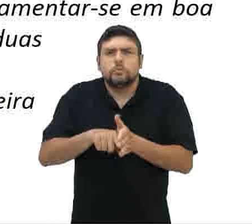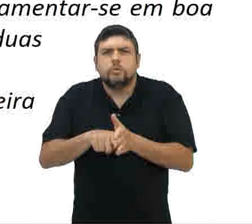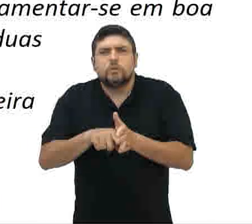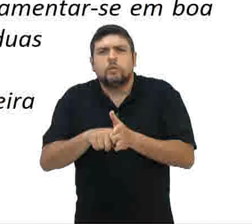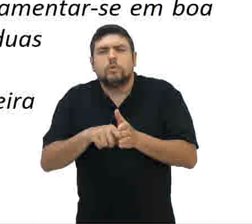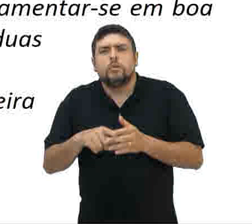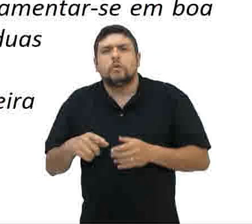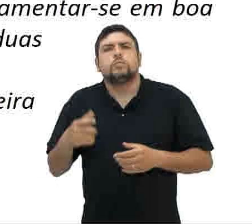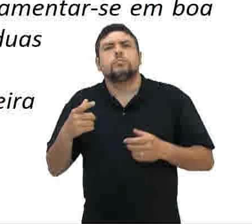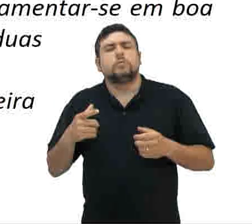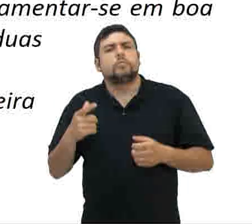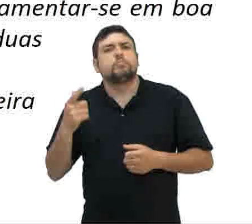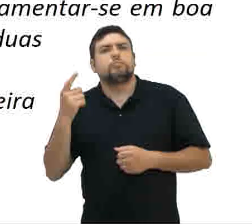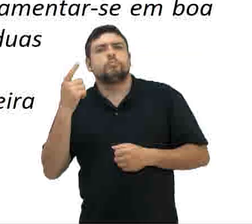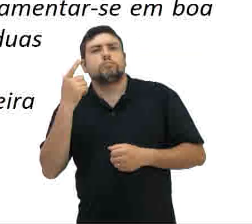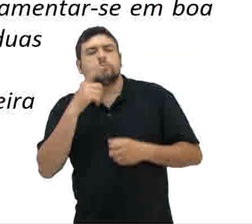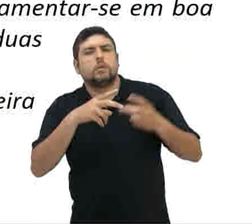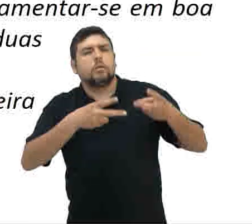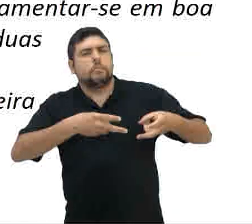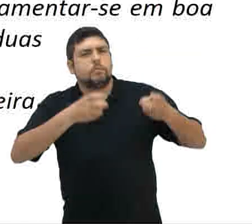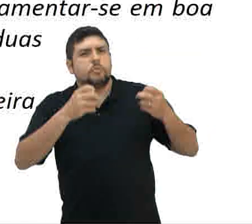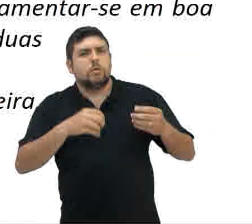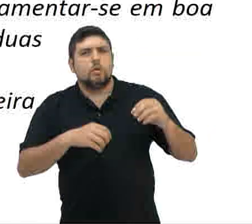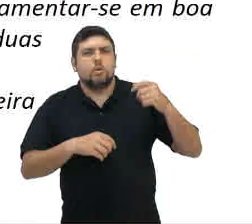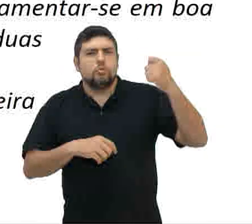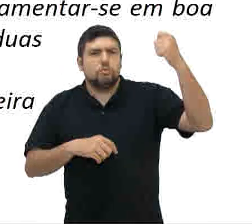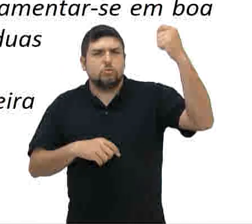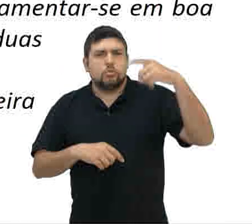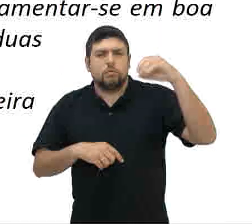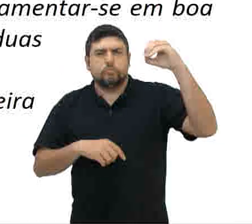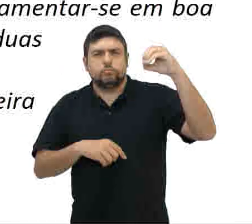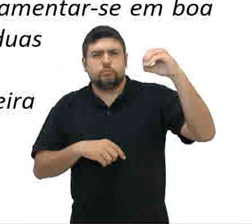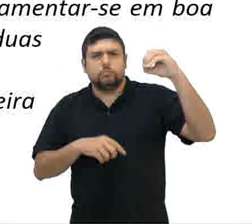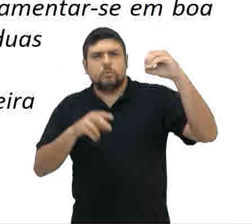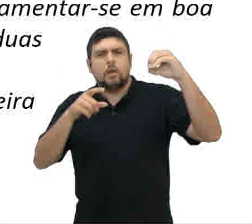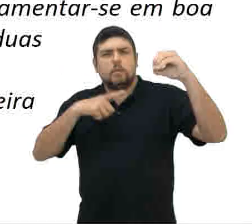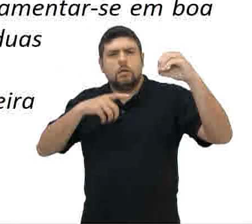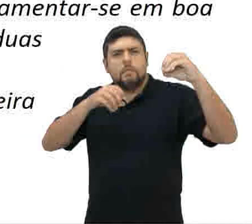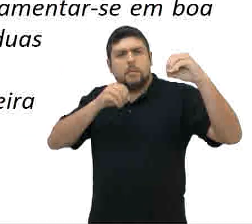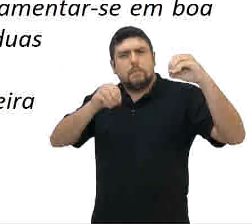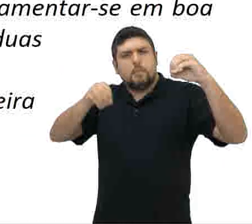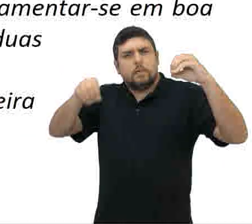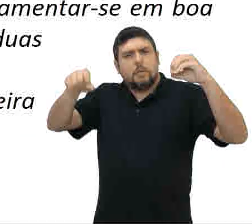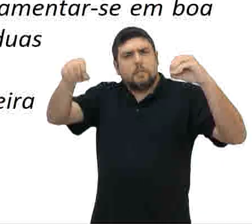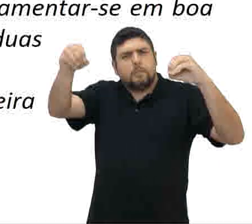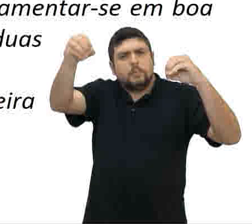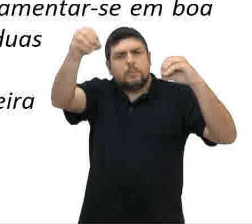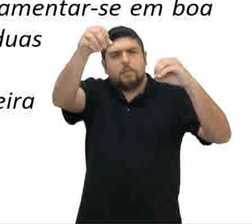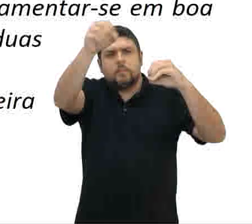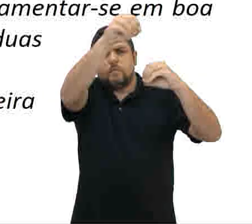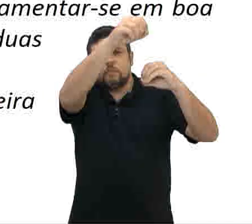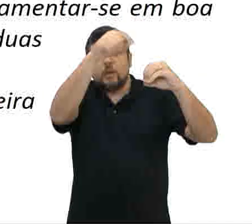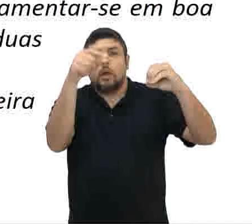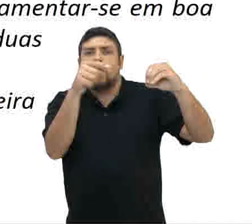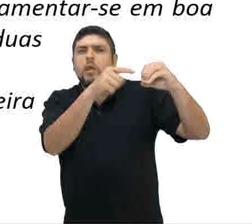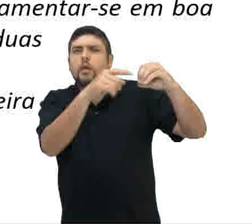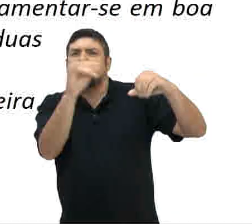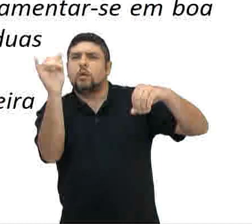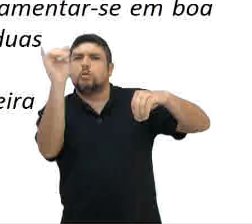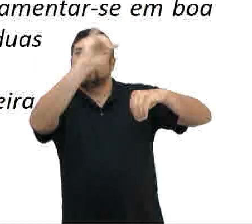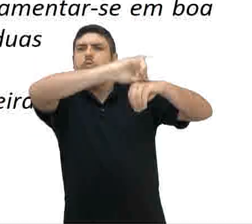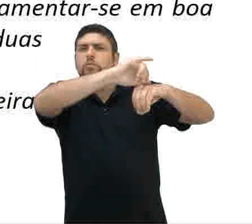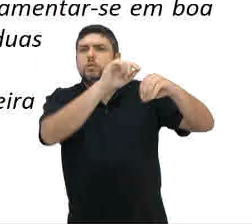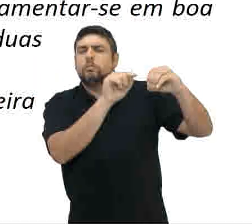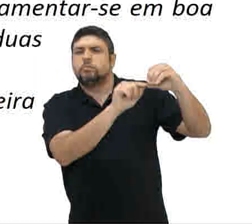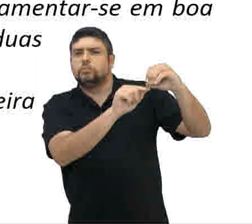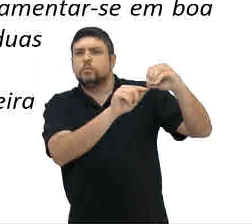que o Sol é uma estrela fixa, rodeada de planetas que giram em volta dela, e de que ela é o centro. Não duvido de que